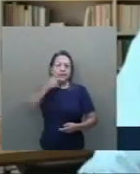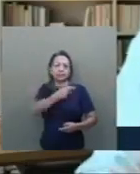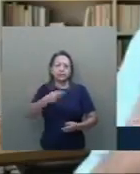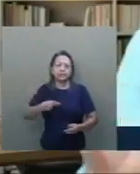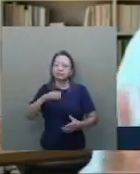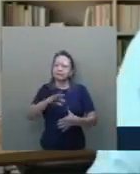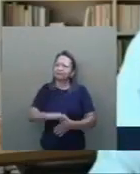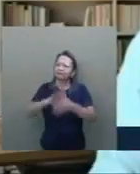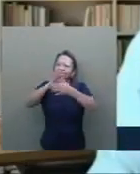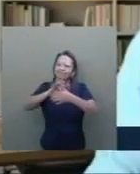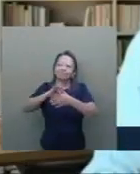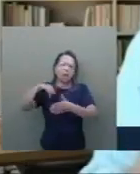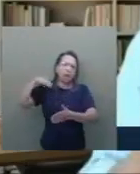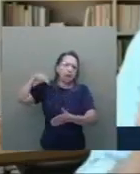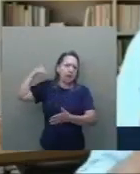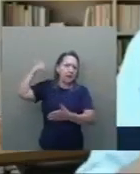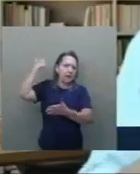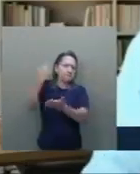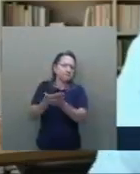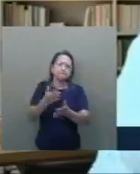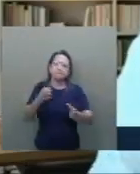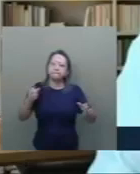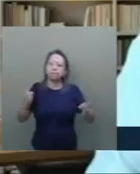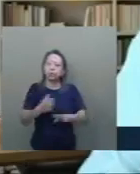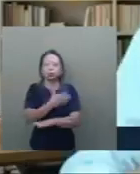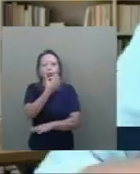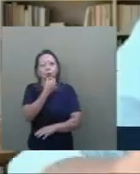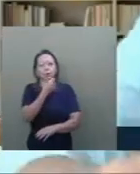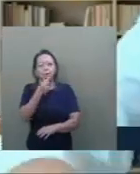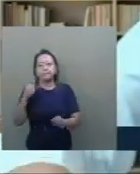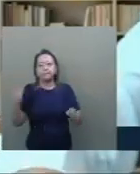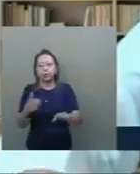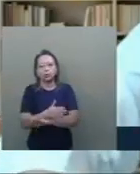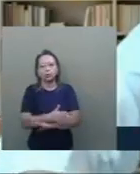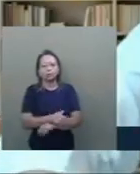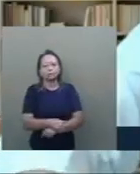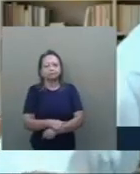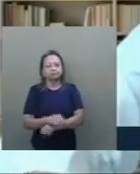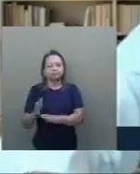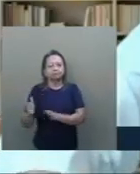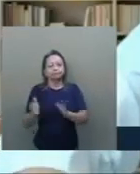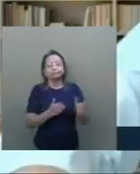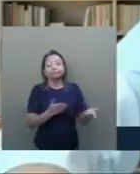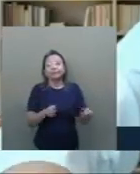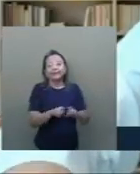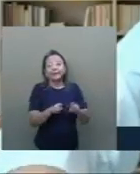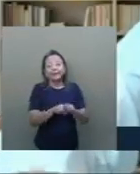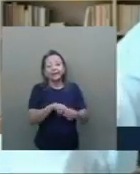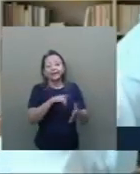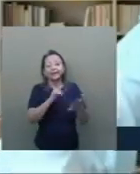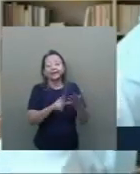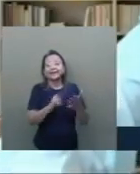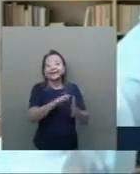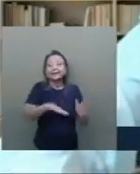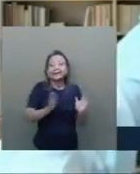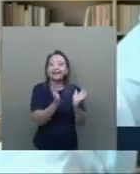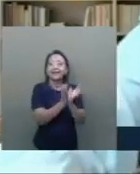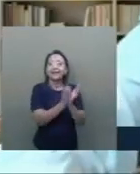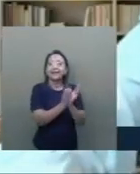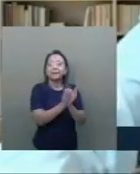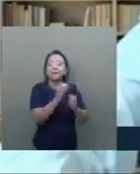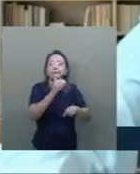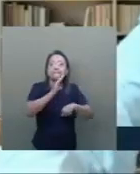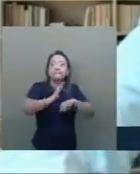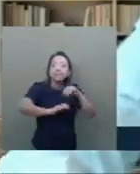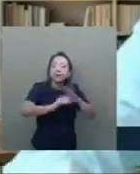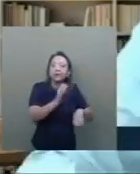liderança histórica, um homem preparadíssimo. Falar aqui também, por que não, dos economistas que estão